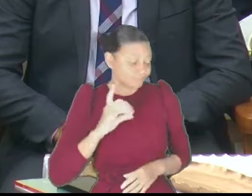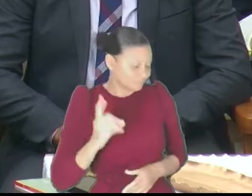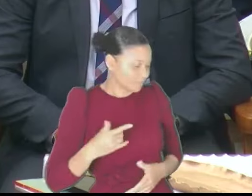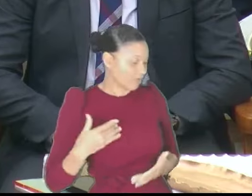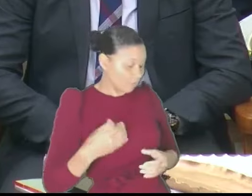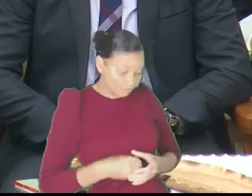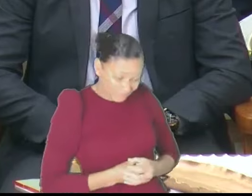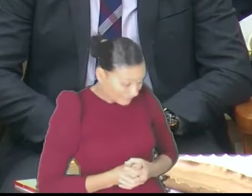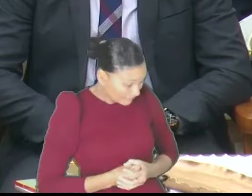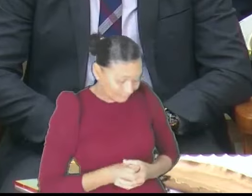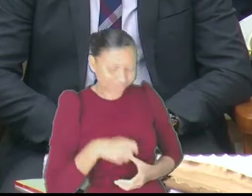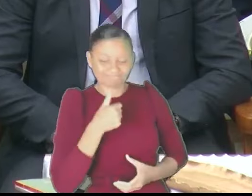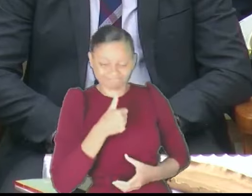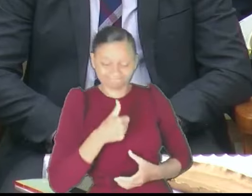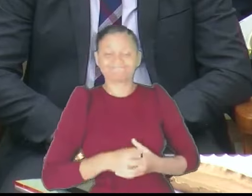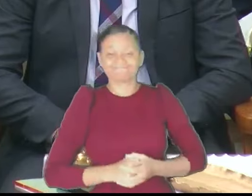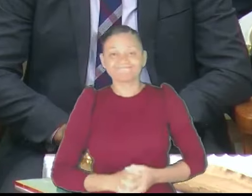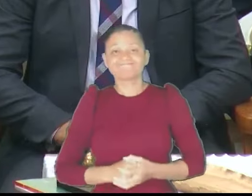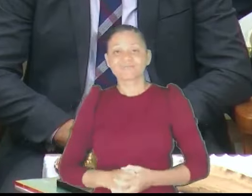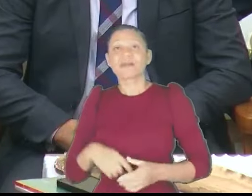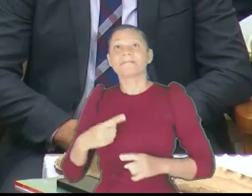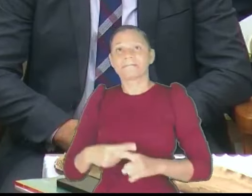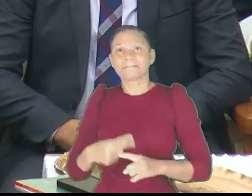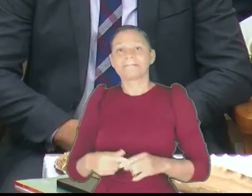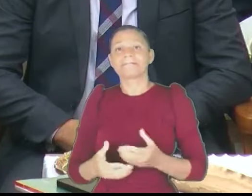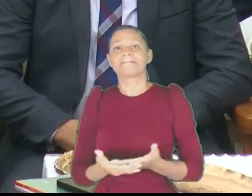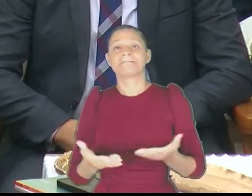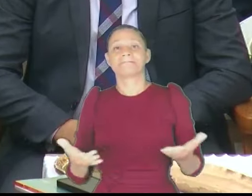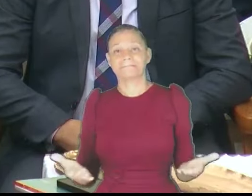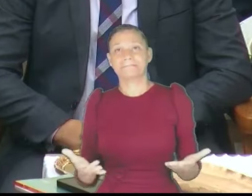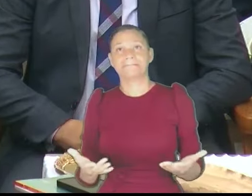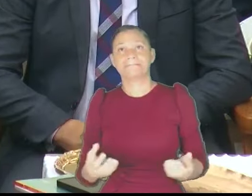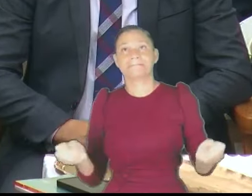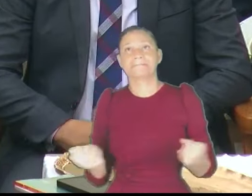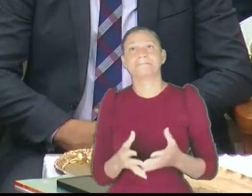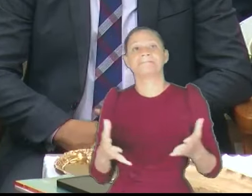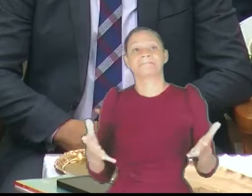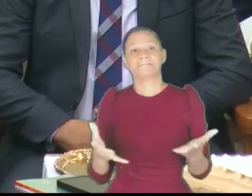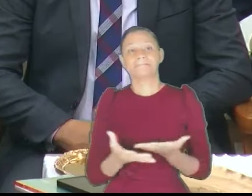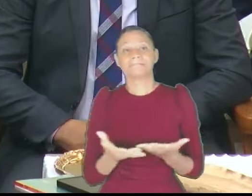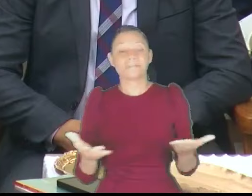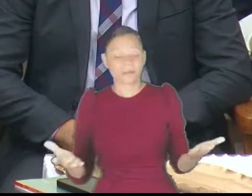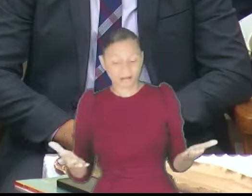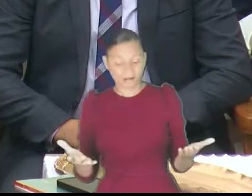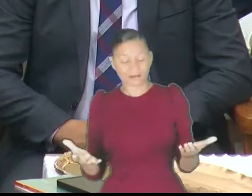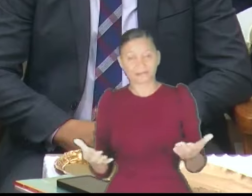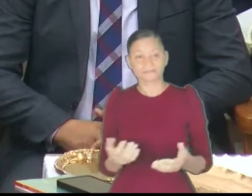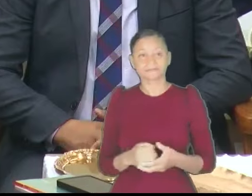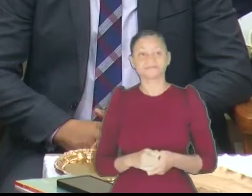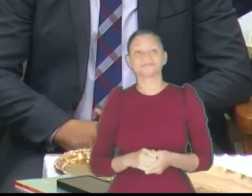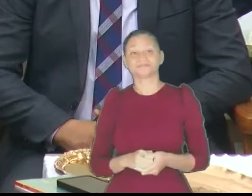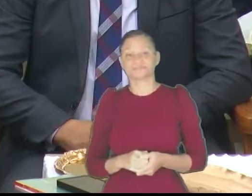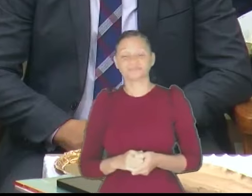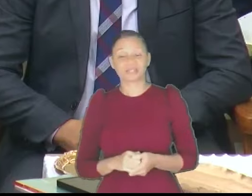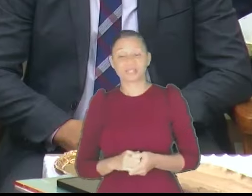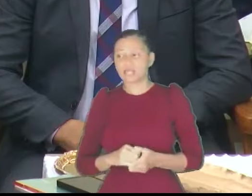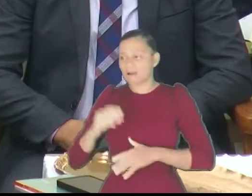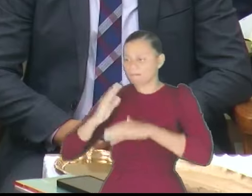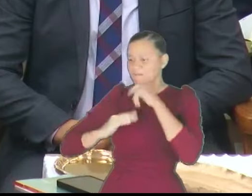minha vez. Porque Deus faz qualquer tipo de milagre, irmão, mas Ele é especialista em causas